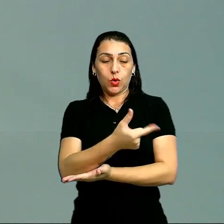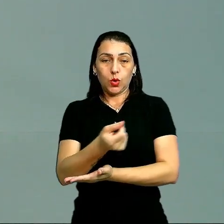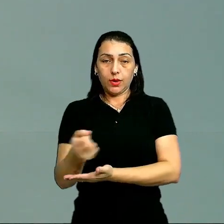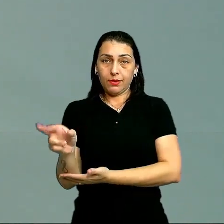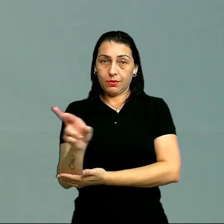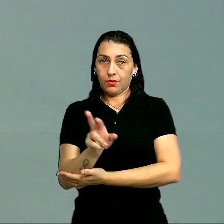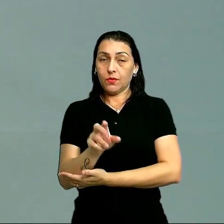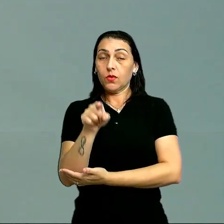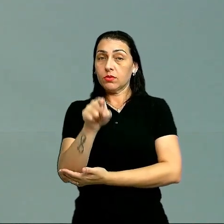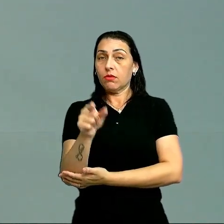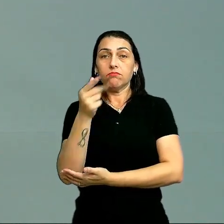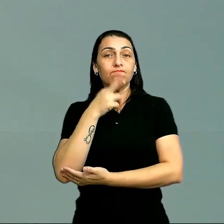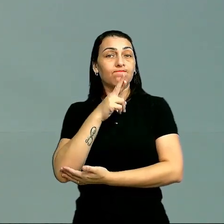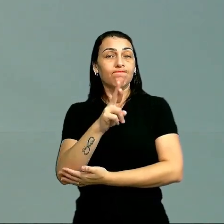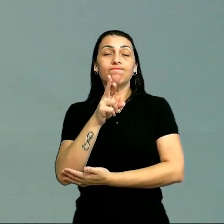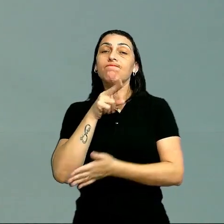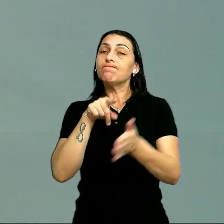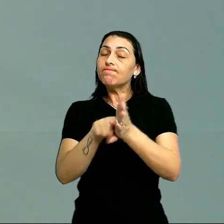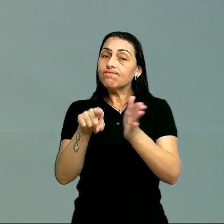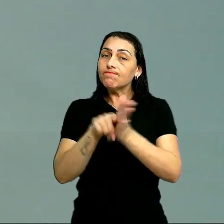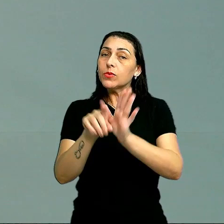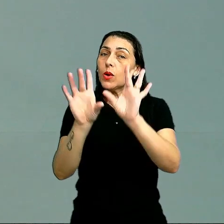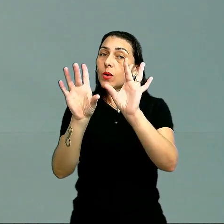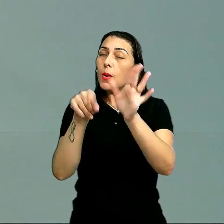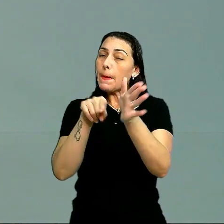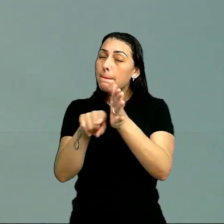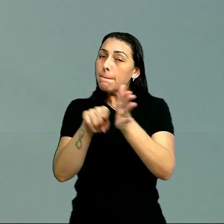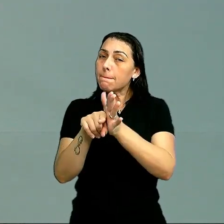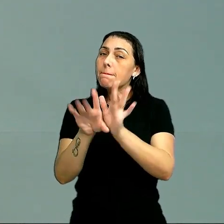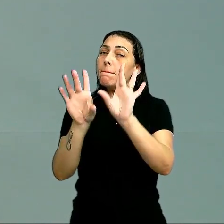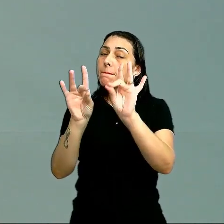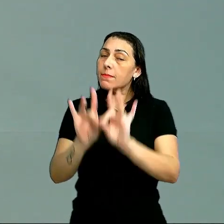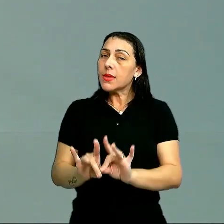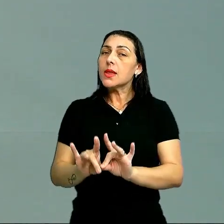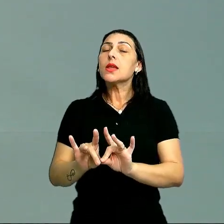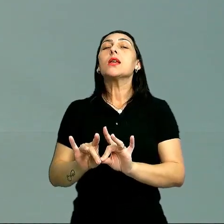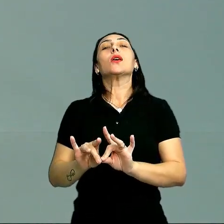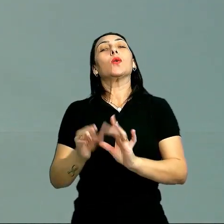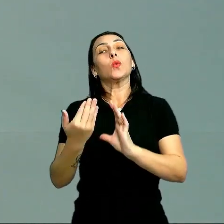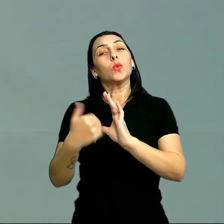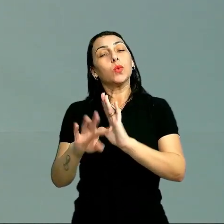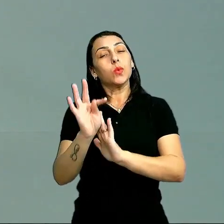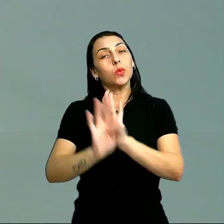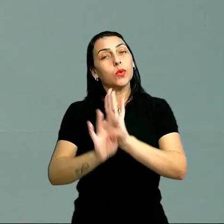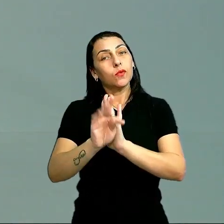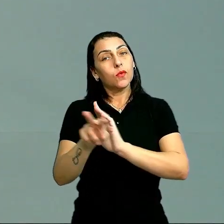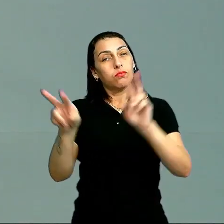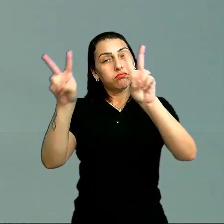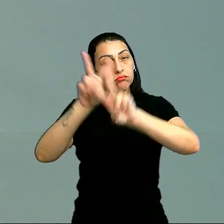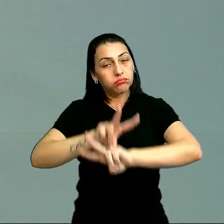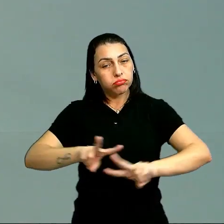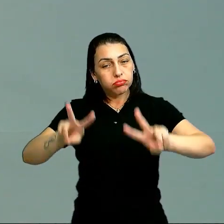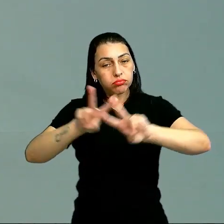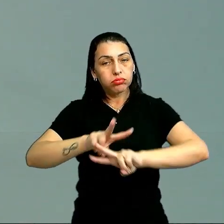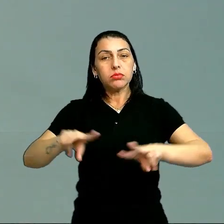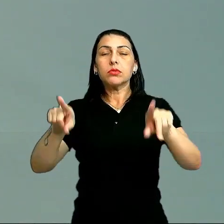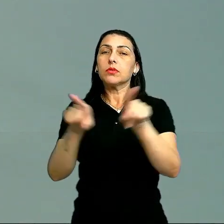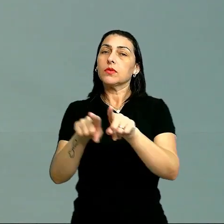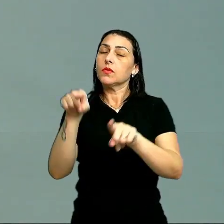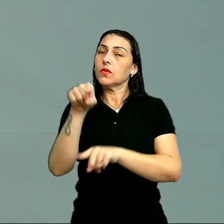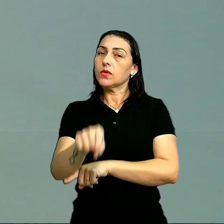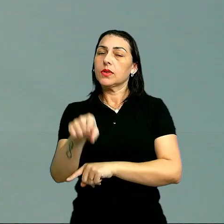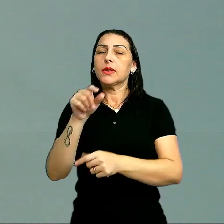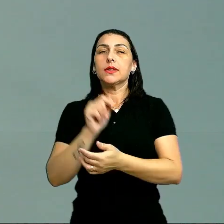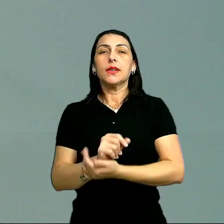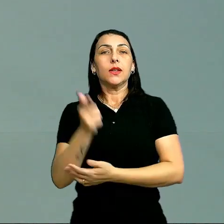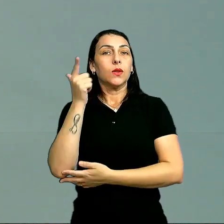e você não responder essas perguntas que foram elencadas aqui, e eu até distribuí dentro do texto para que você visualize, automaticamente você